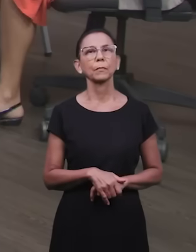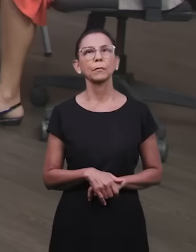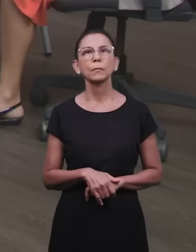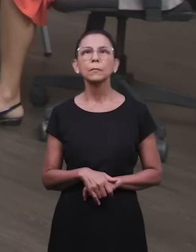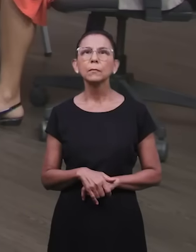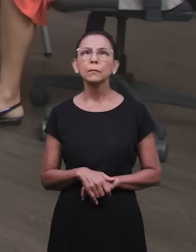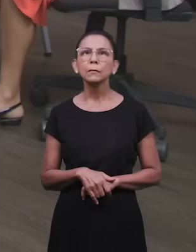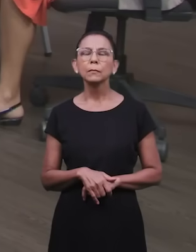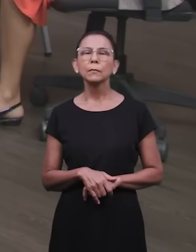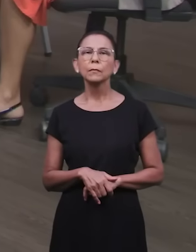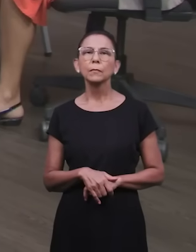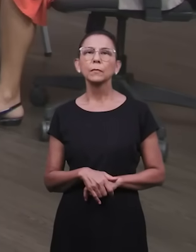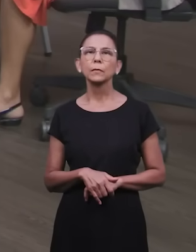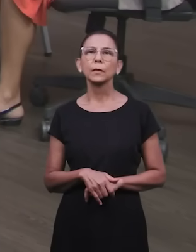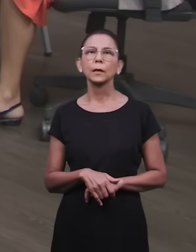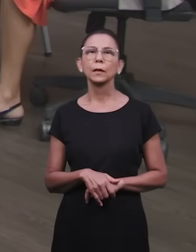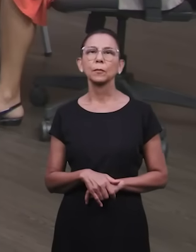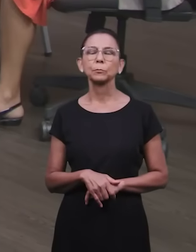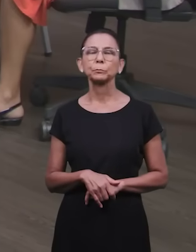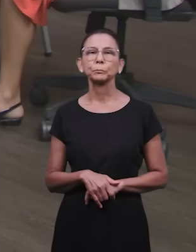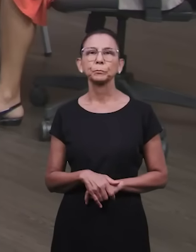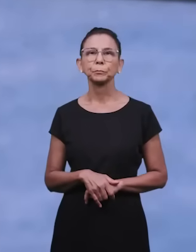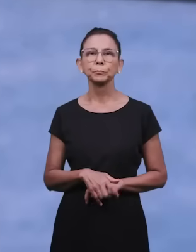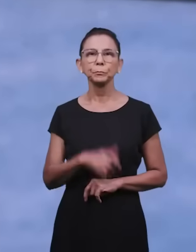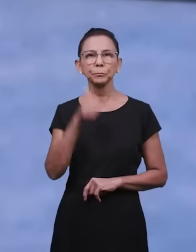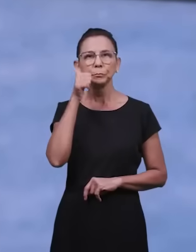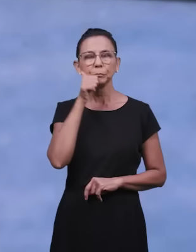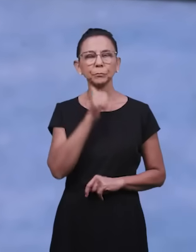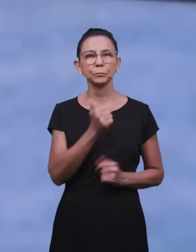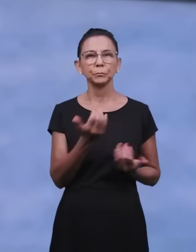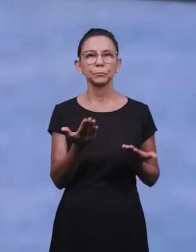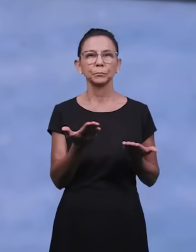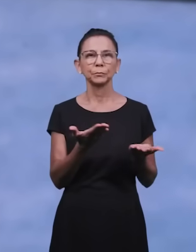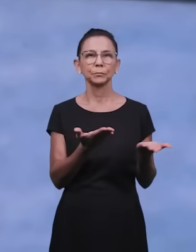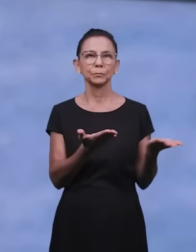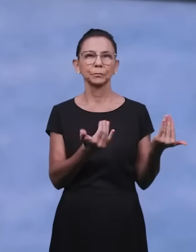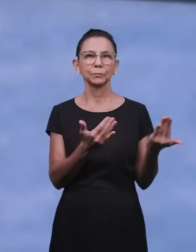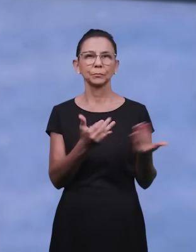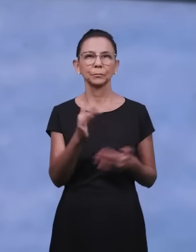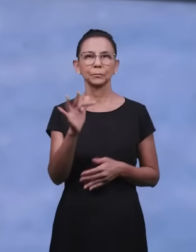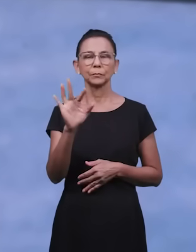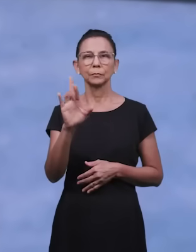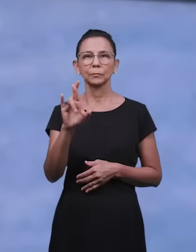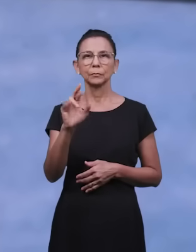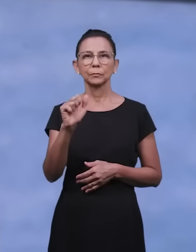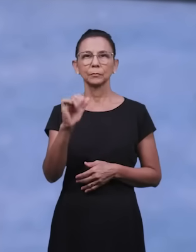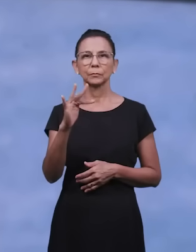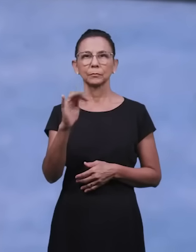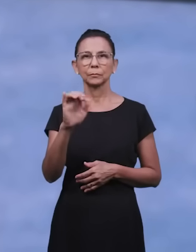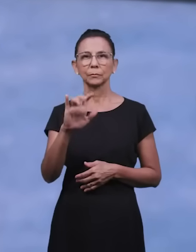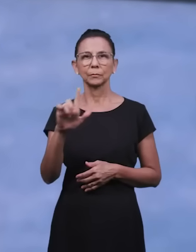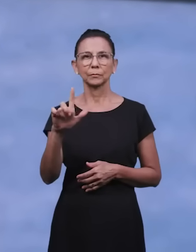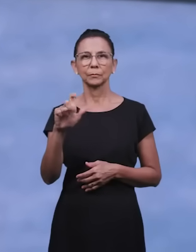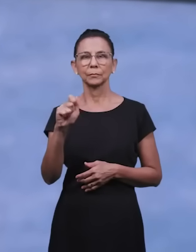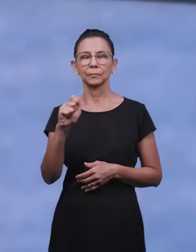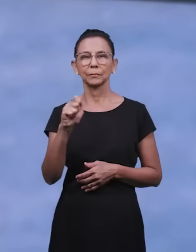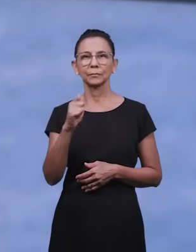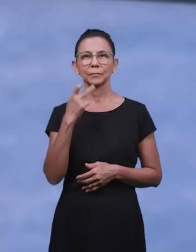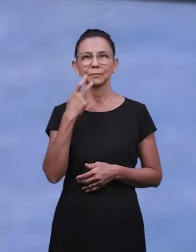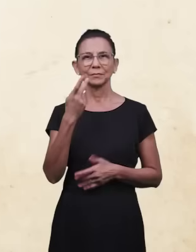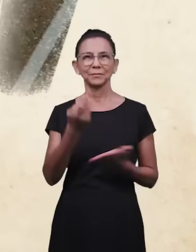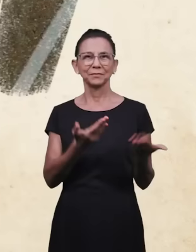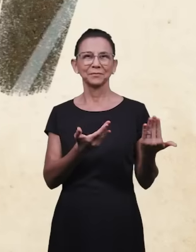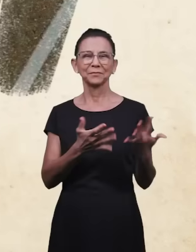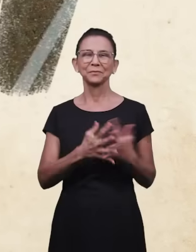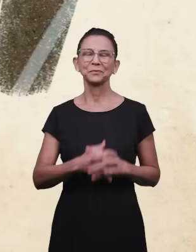uma participação, Andressa, de um jovem, a jovem Rafaela Ferreira, que vai participar agora. Fala,